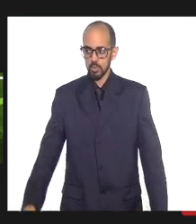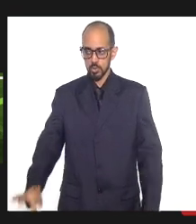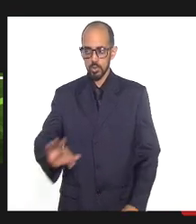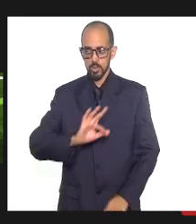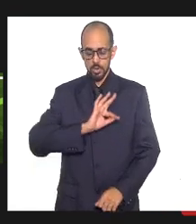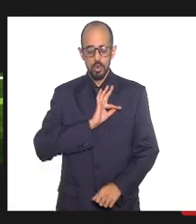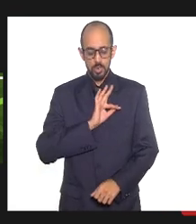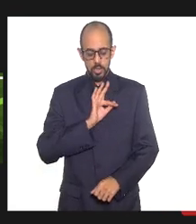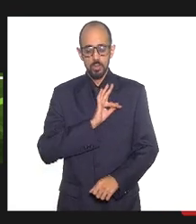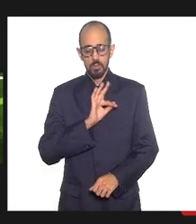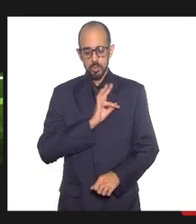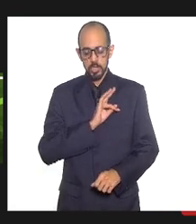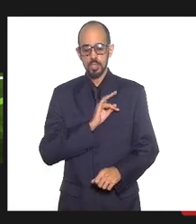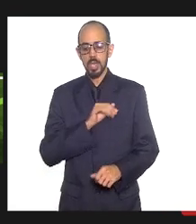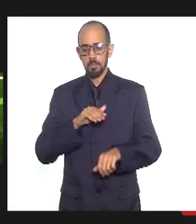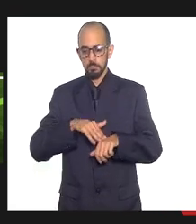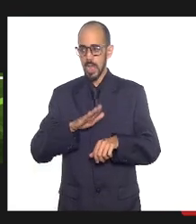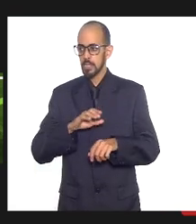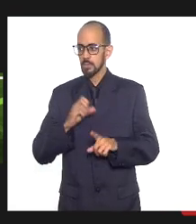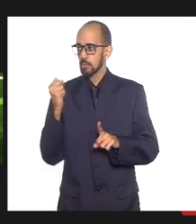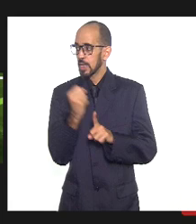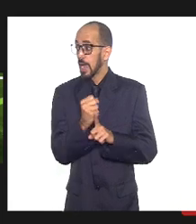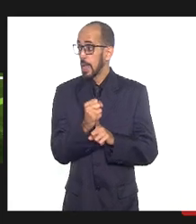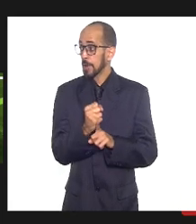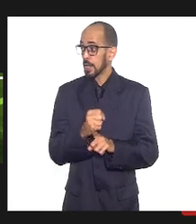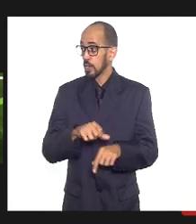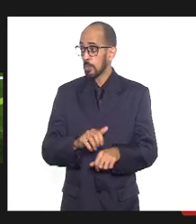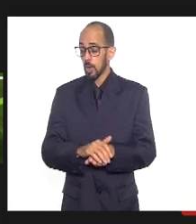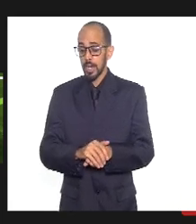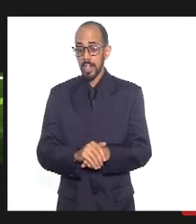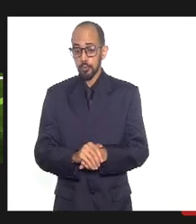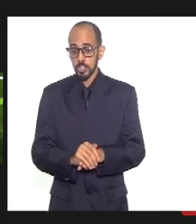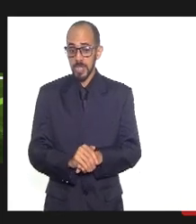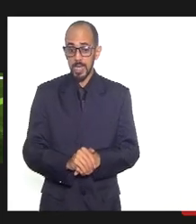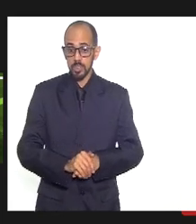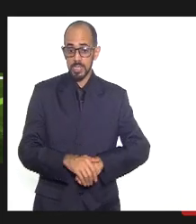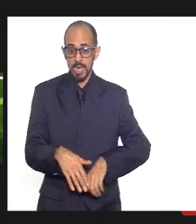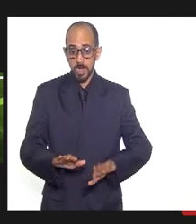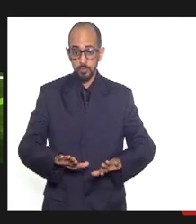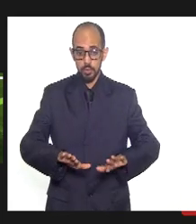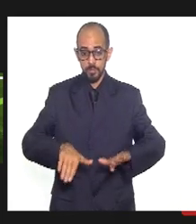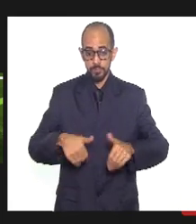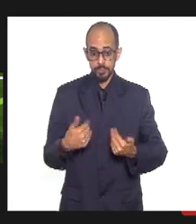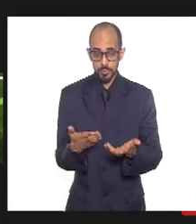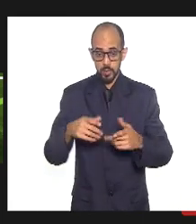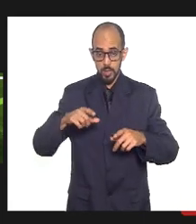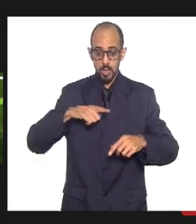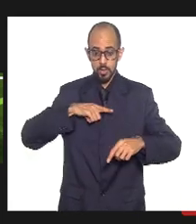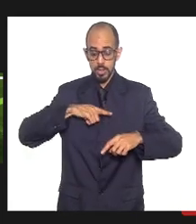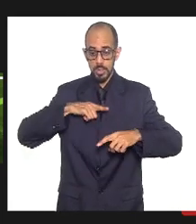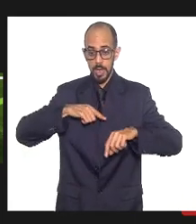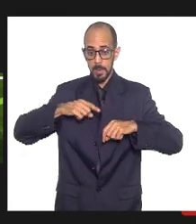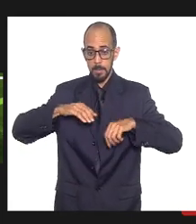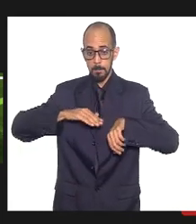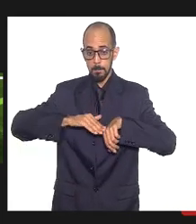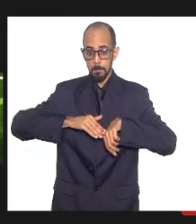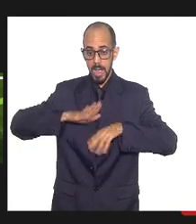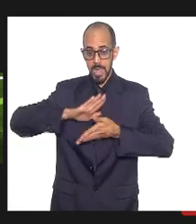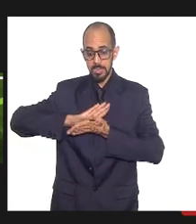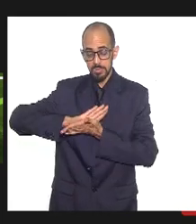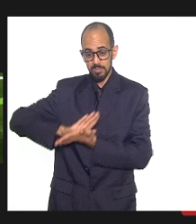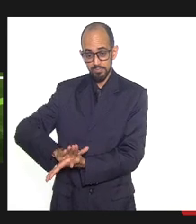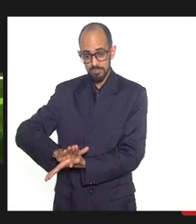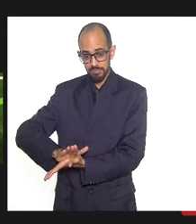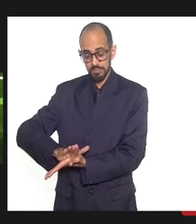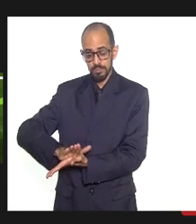dos estados que mais depreda casas de culto de matriz africana. Então, realmente, o debate racial, né, o debate